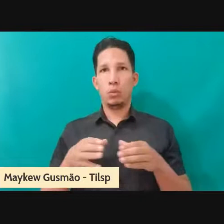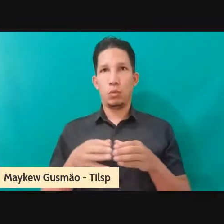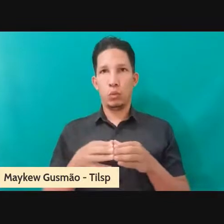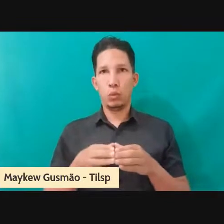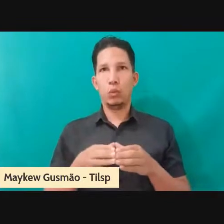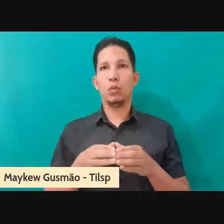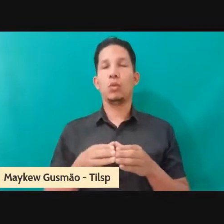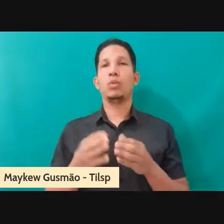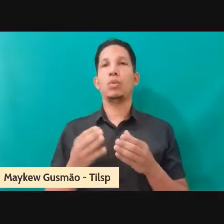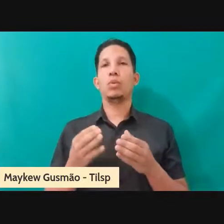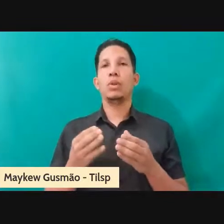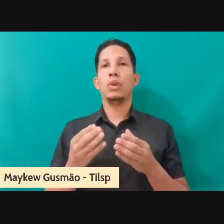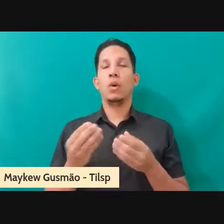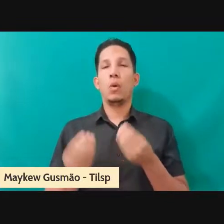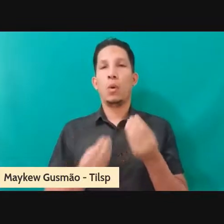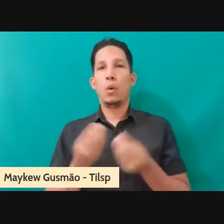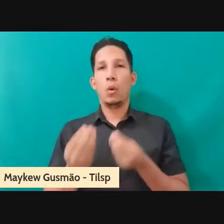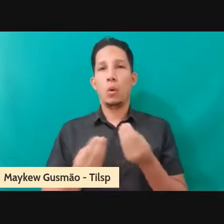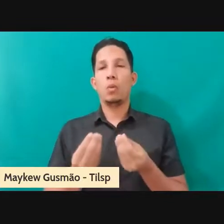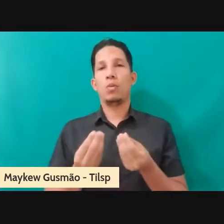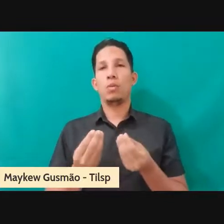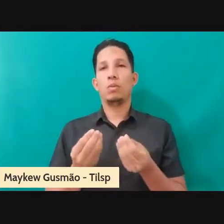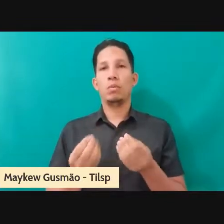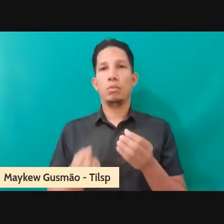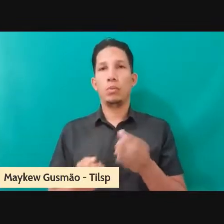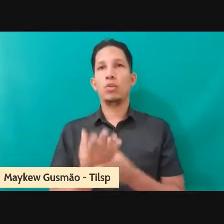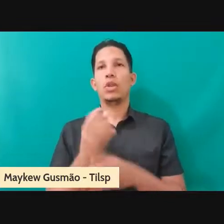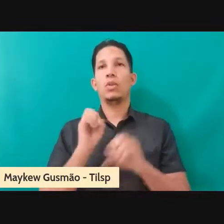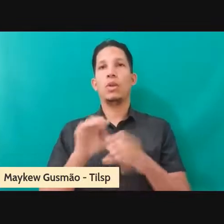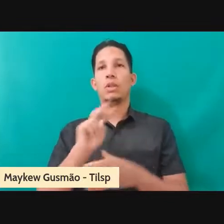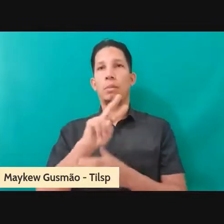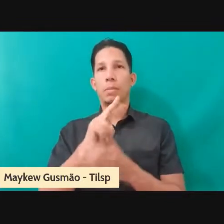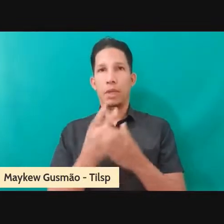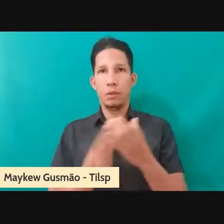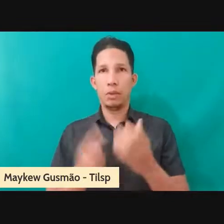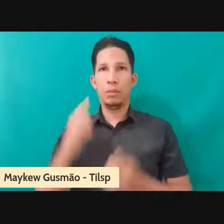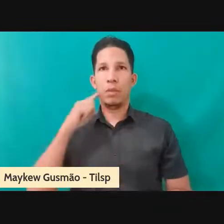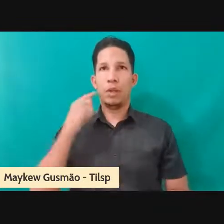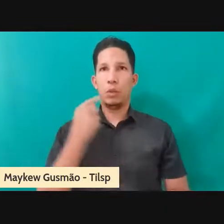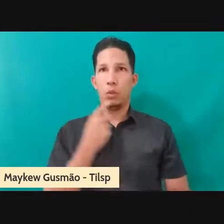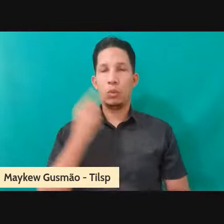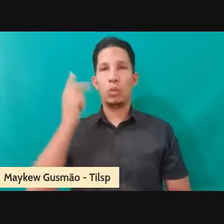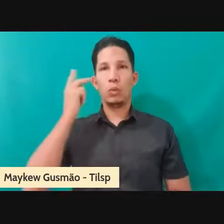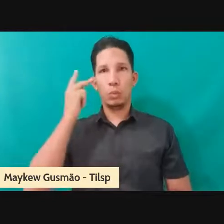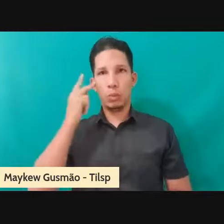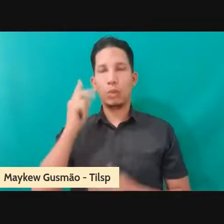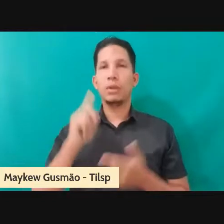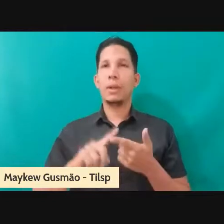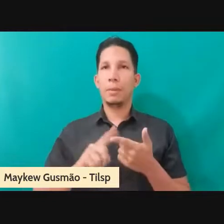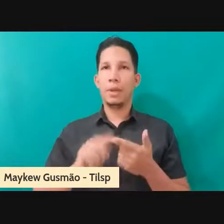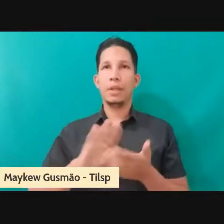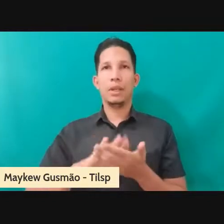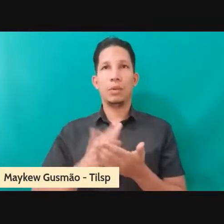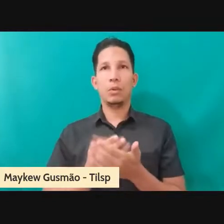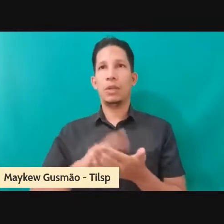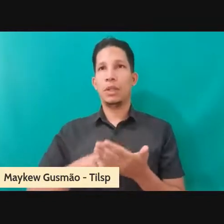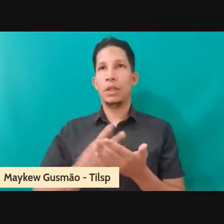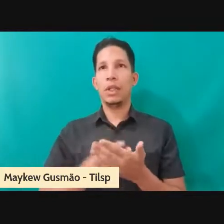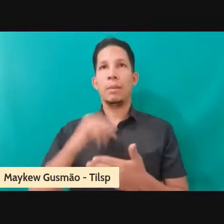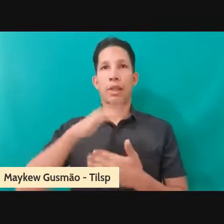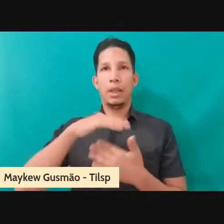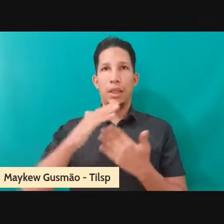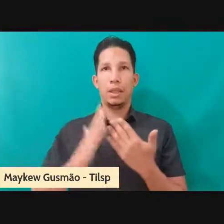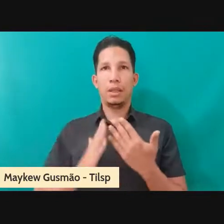Educação Bilíngue para surdos no município de São Paulo, é tradutor e intérprete de Libras, Língua Brasileira de